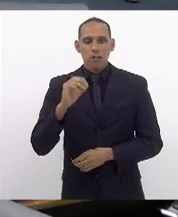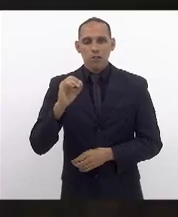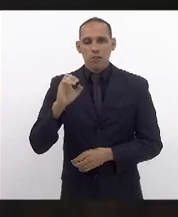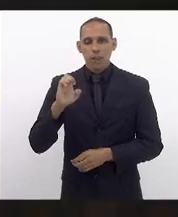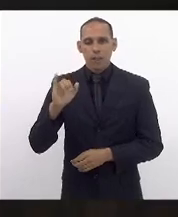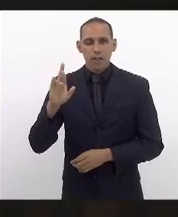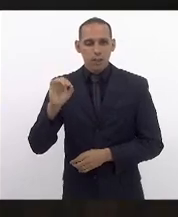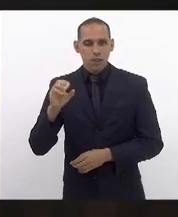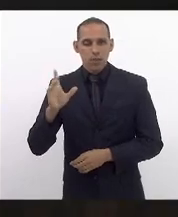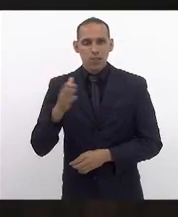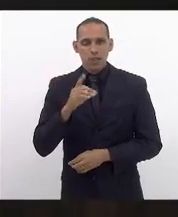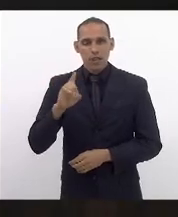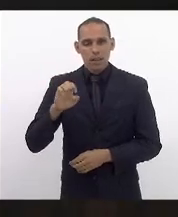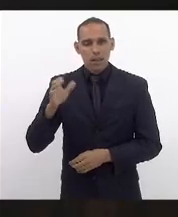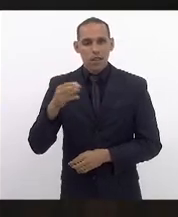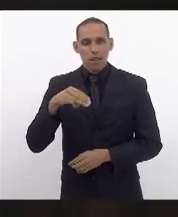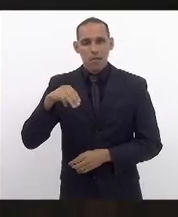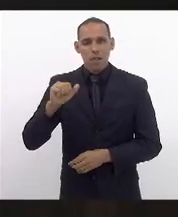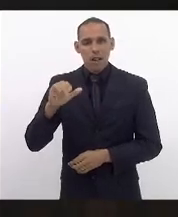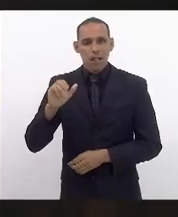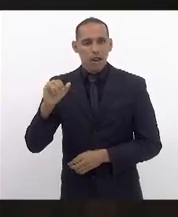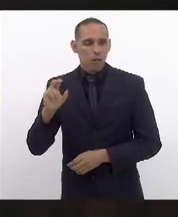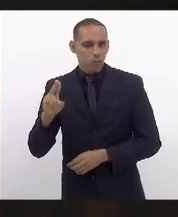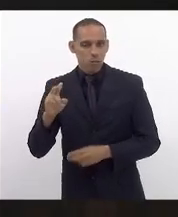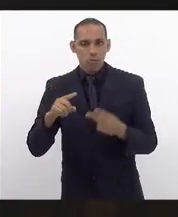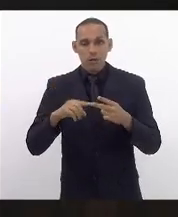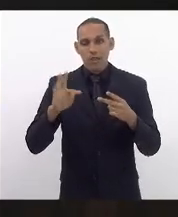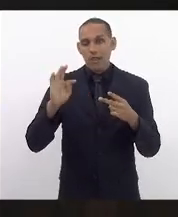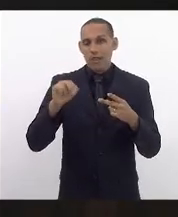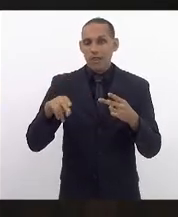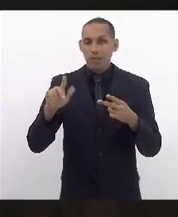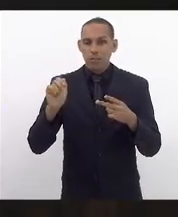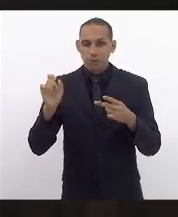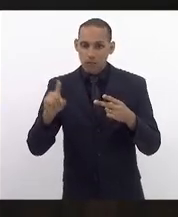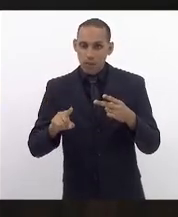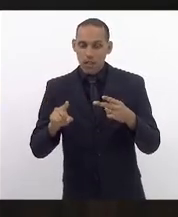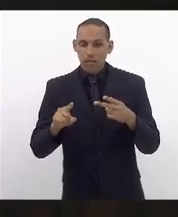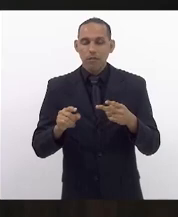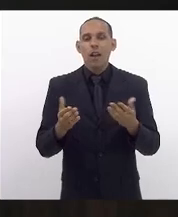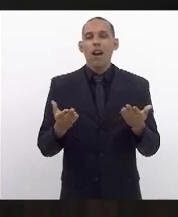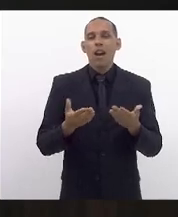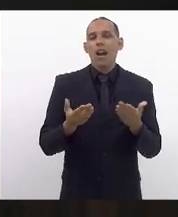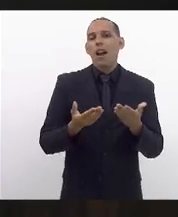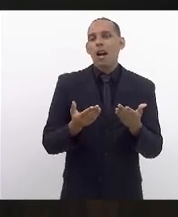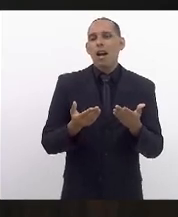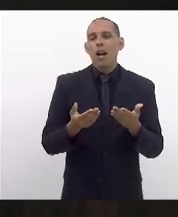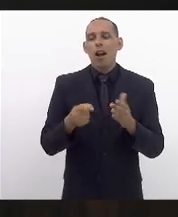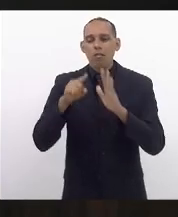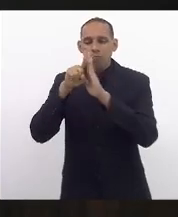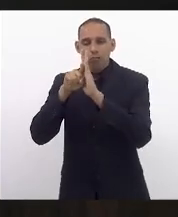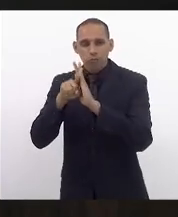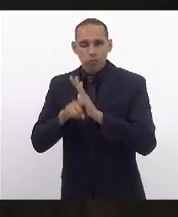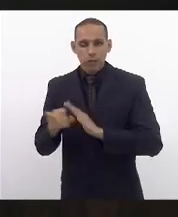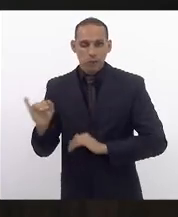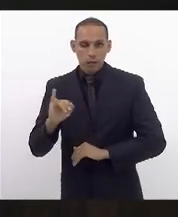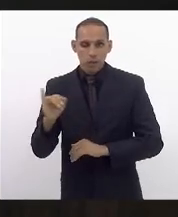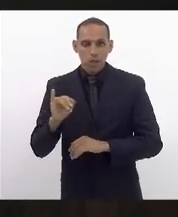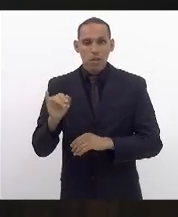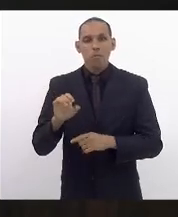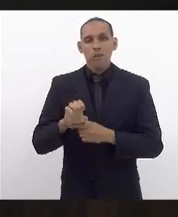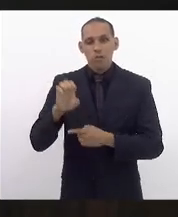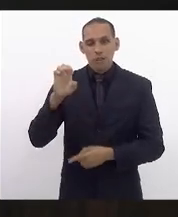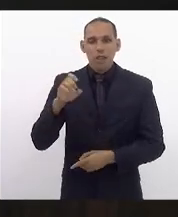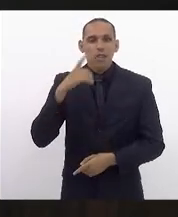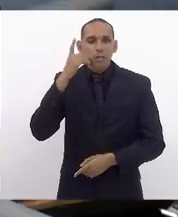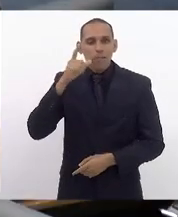Pela Comissão de Tributação, Controle da Arrecadação Estadual e de Fiscalização dos Tributos Estaduais, deputado Luiz